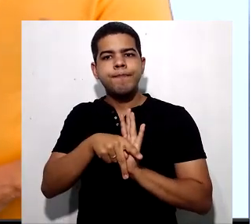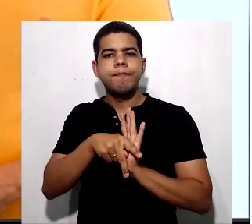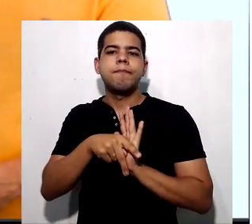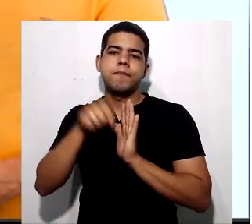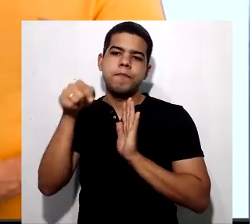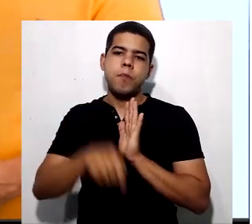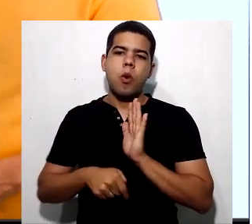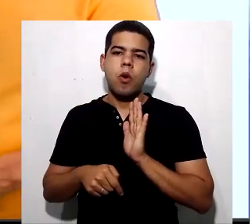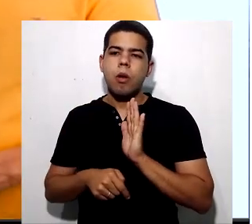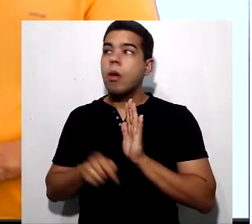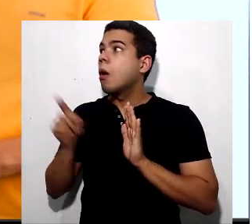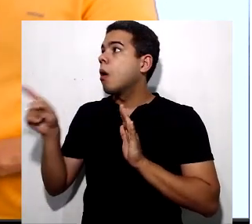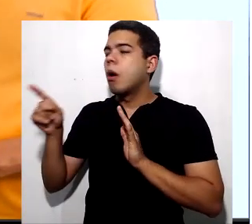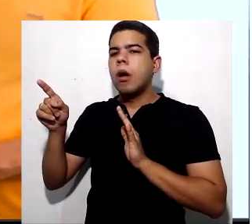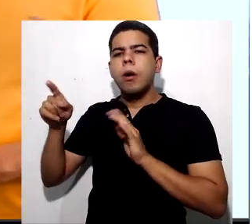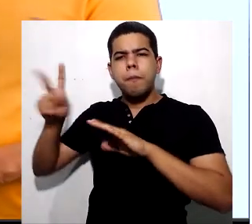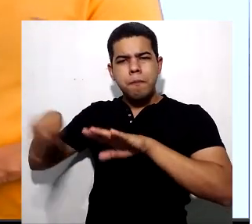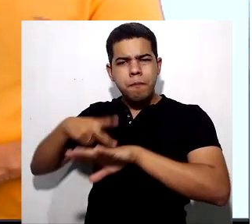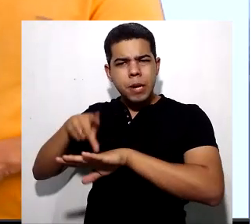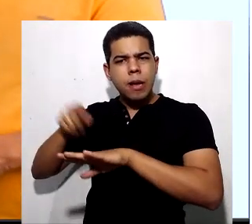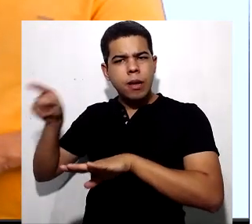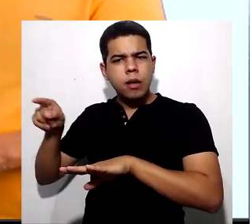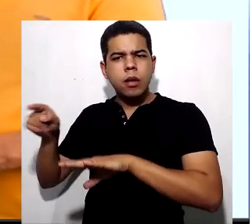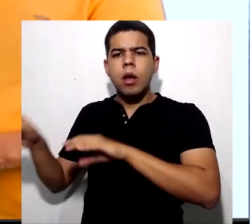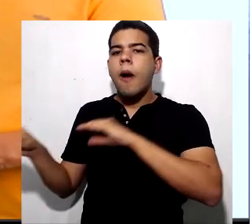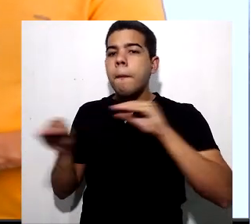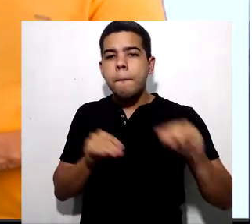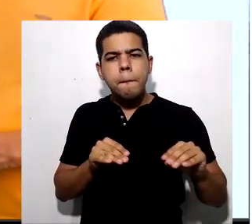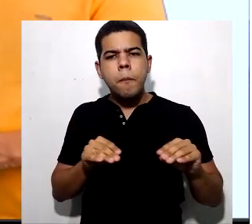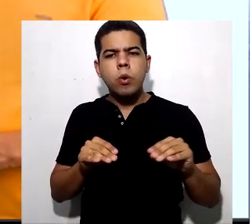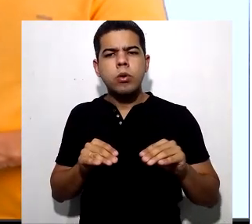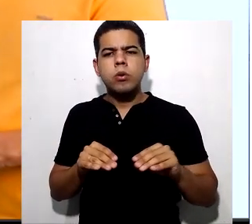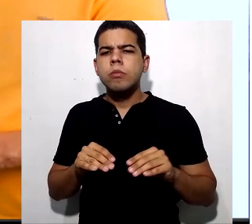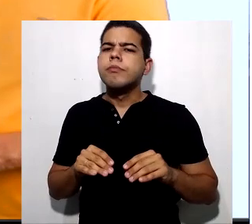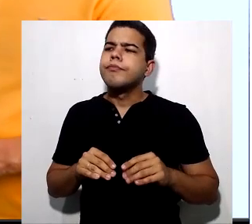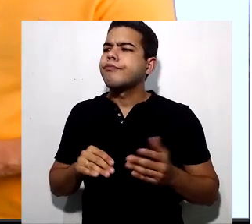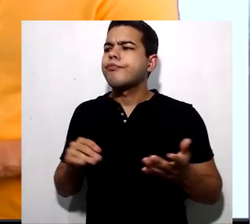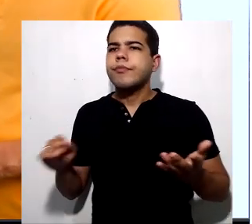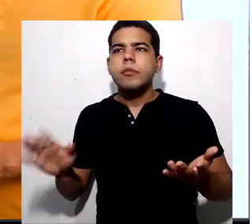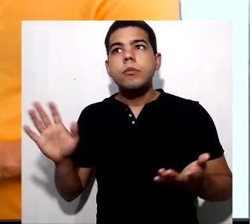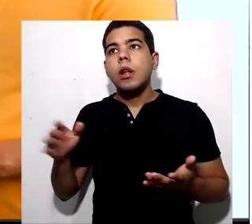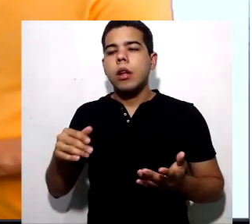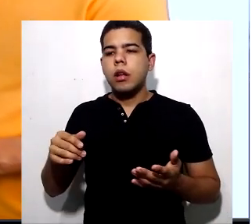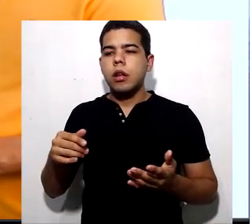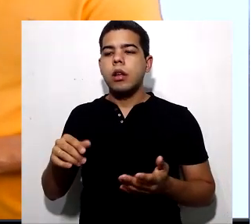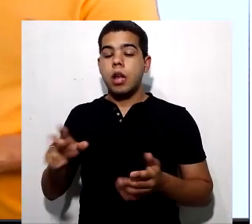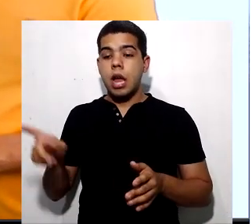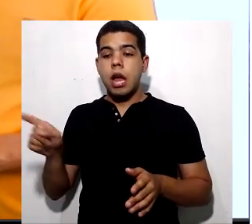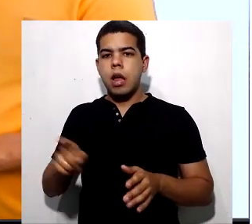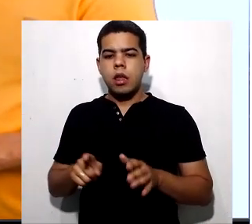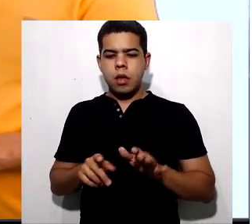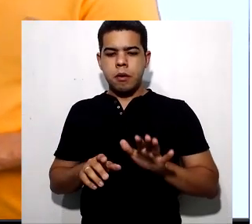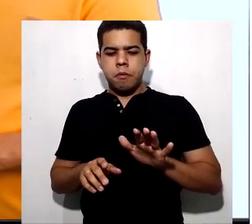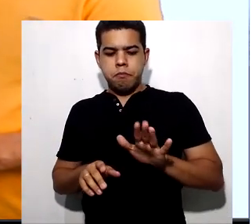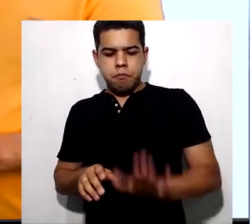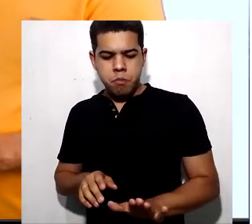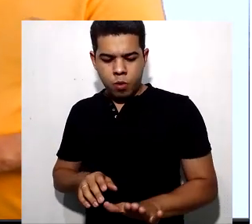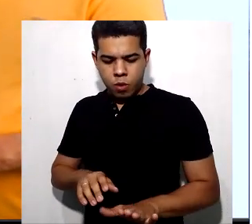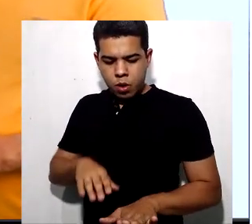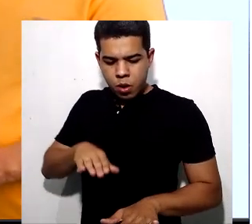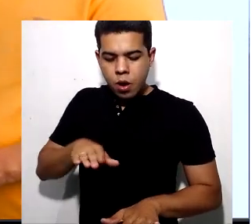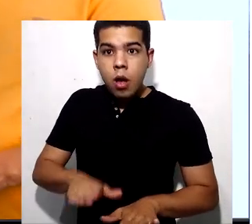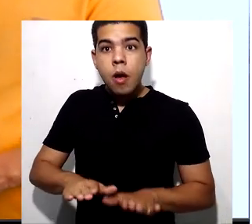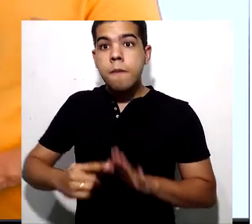ela sai da Ucrânia, nunca pôs os pés na Ucrânia. E quando ela dizia sempre, quando firmou os pés pela primeira vez, foi no Brasil